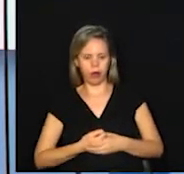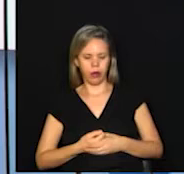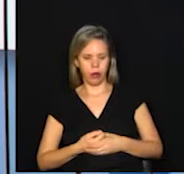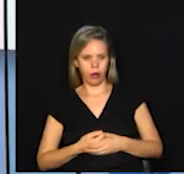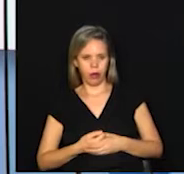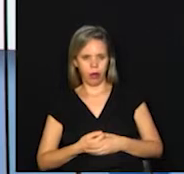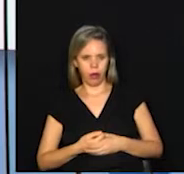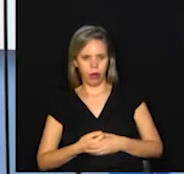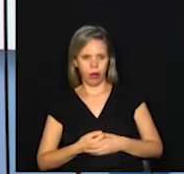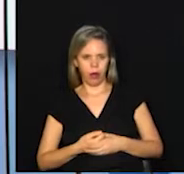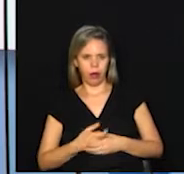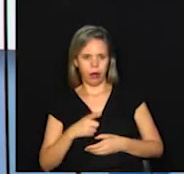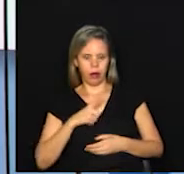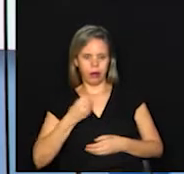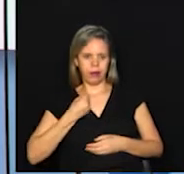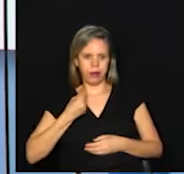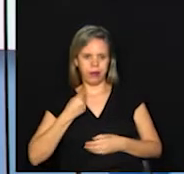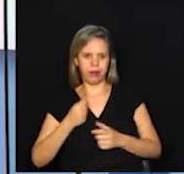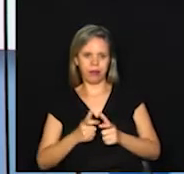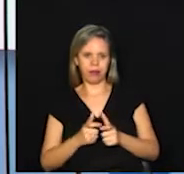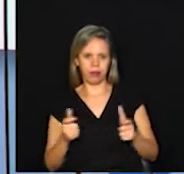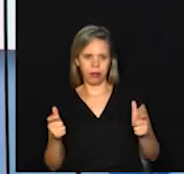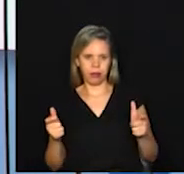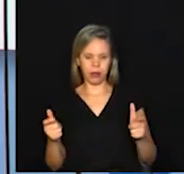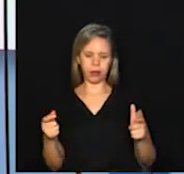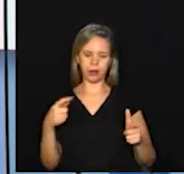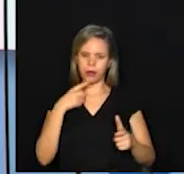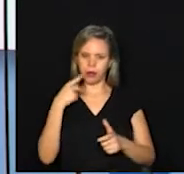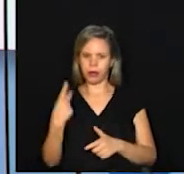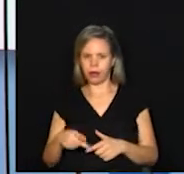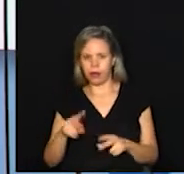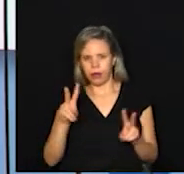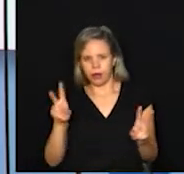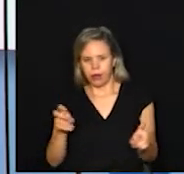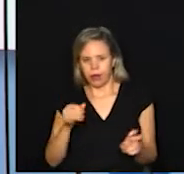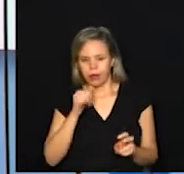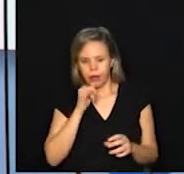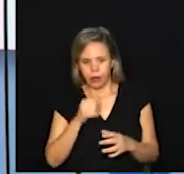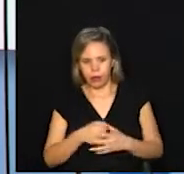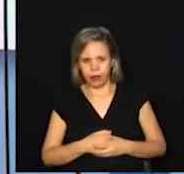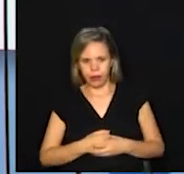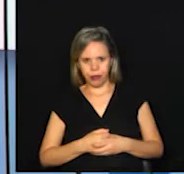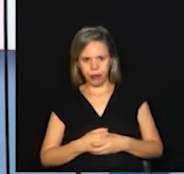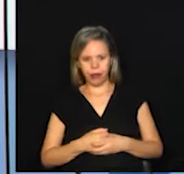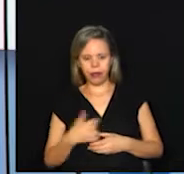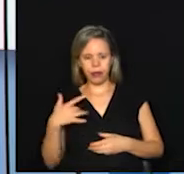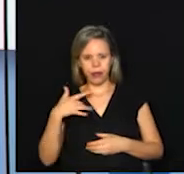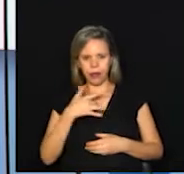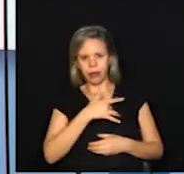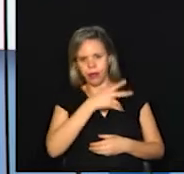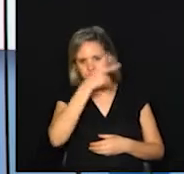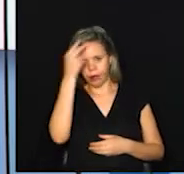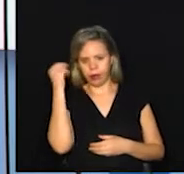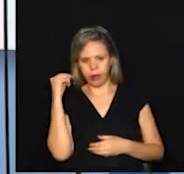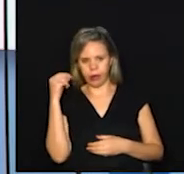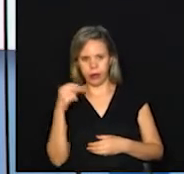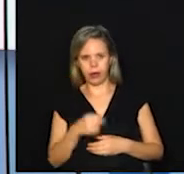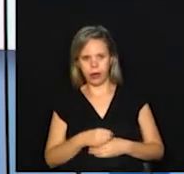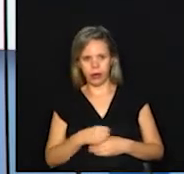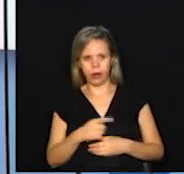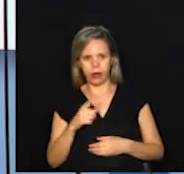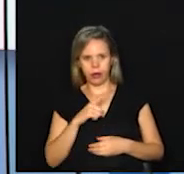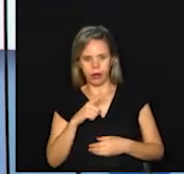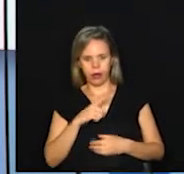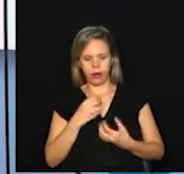Então, a gente ainda tem esses números altíssimos em Campinas, no que diz respeito aí à saúde pública. E nós